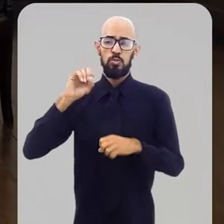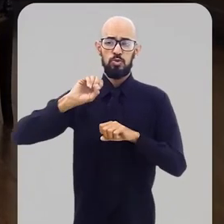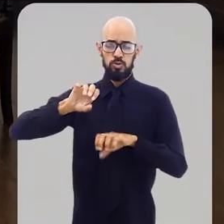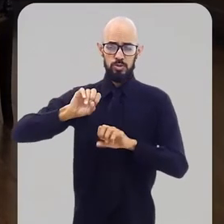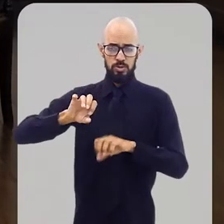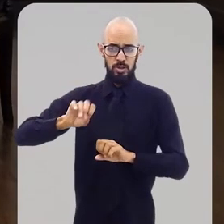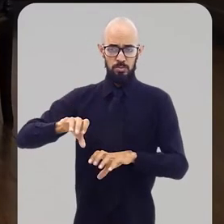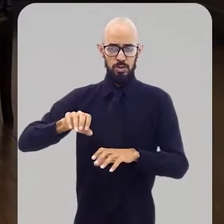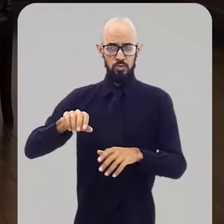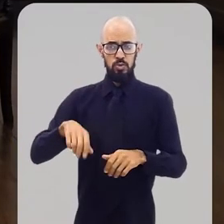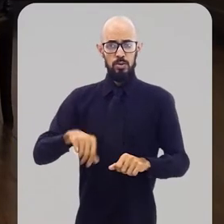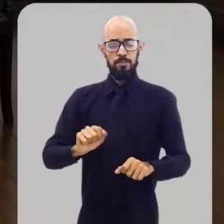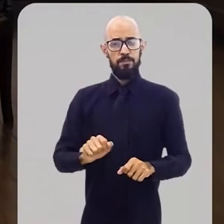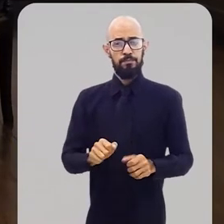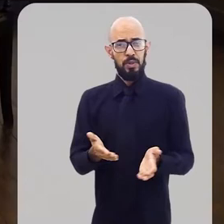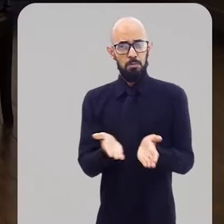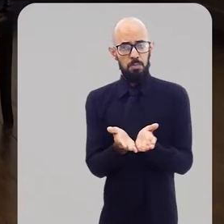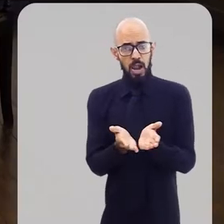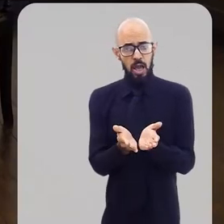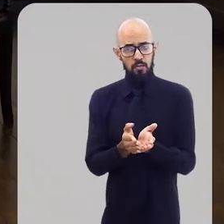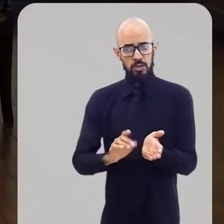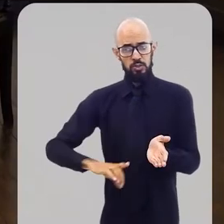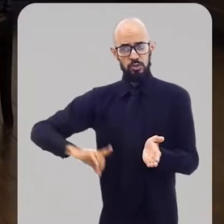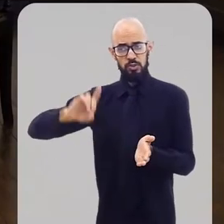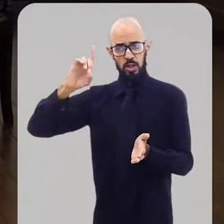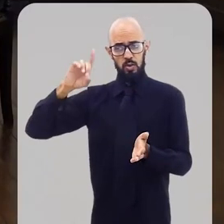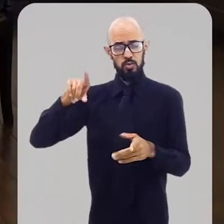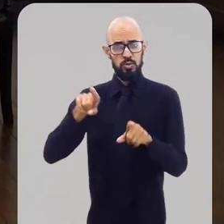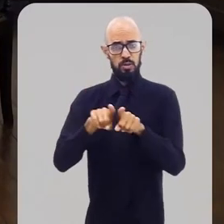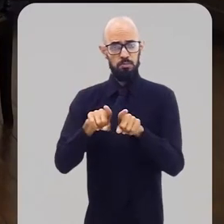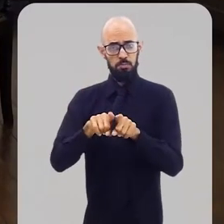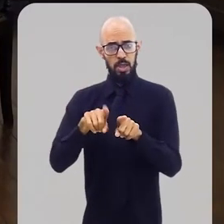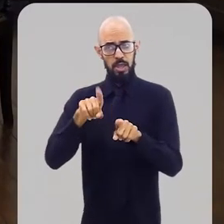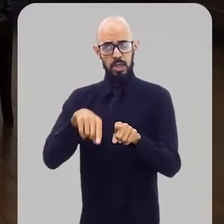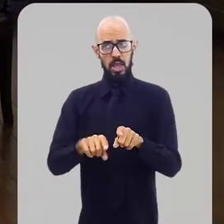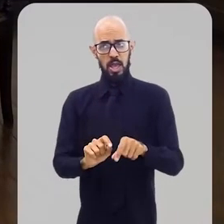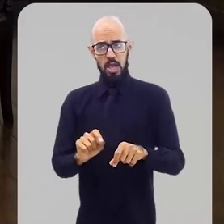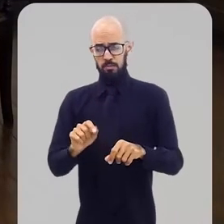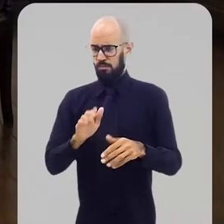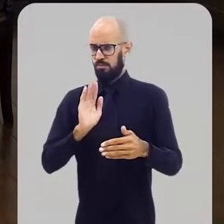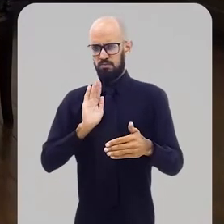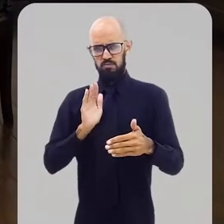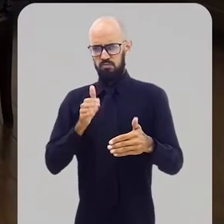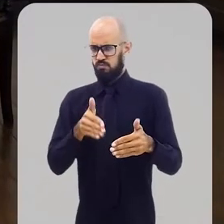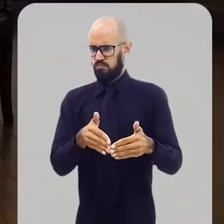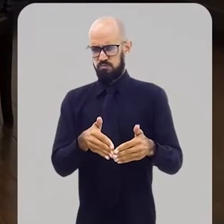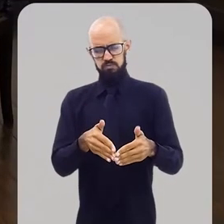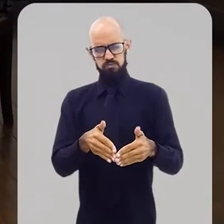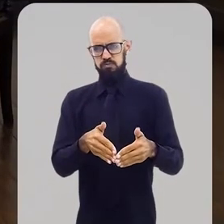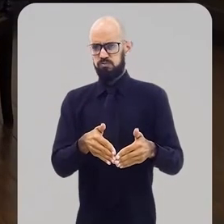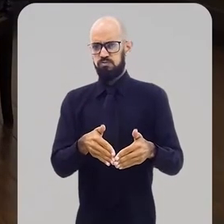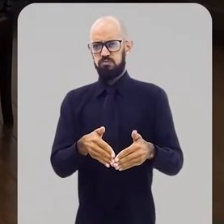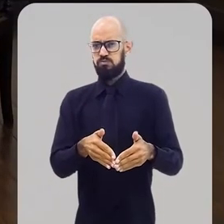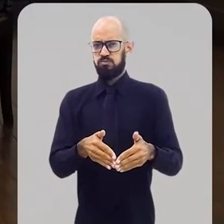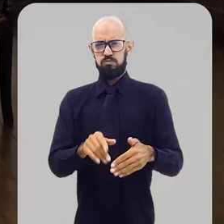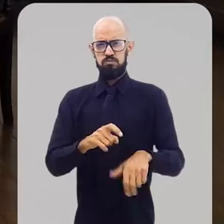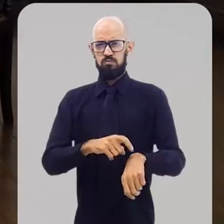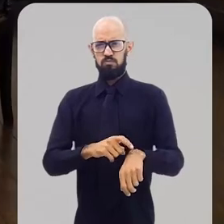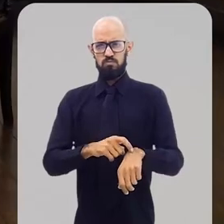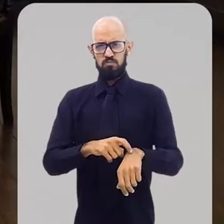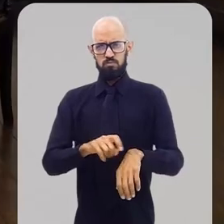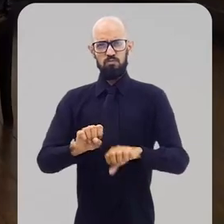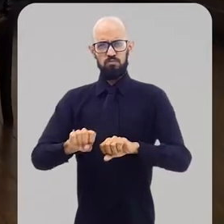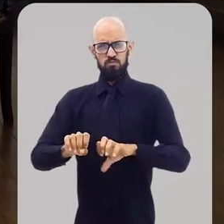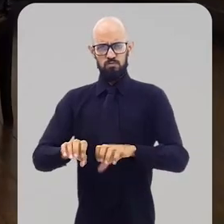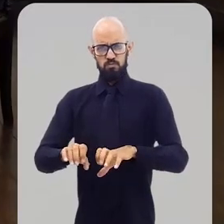então a palavra de Deus faz parte dessa central a palavra de Deus é a central nessa nesse